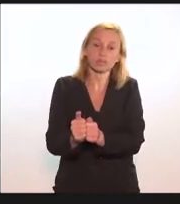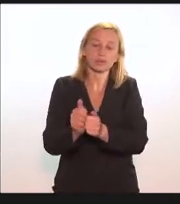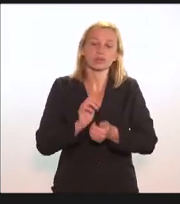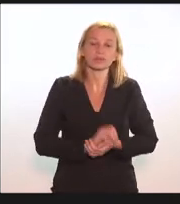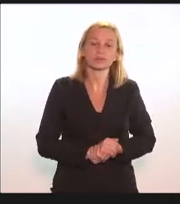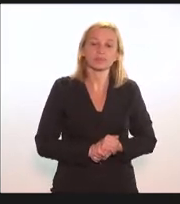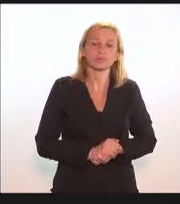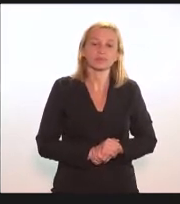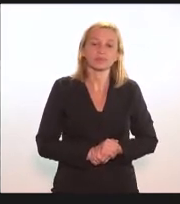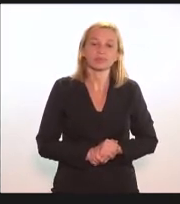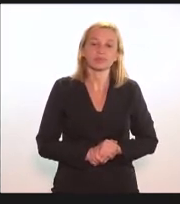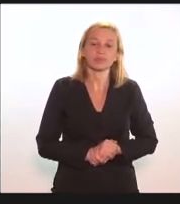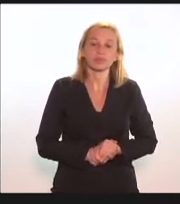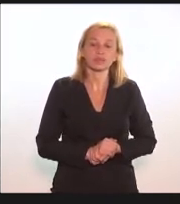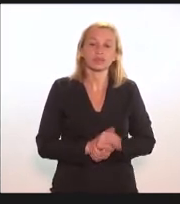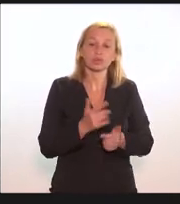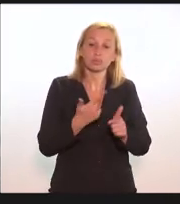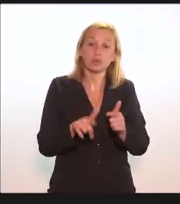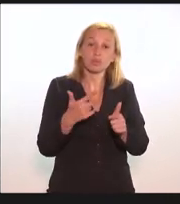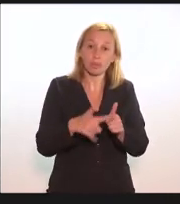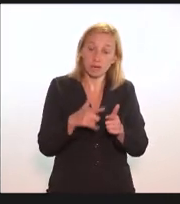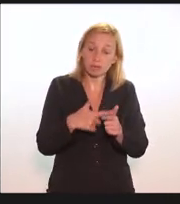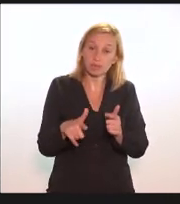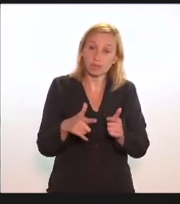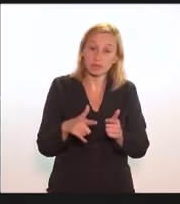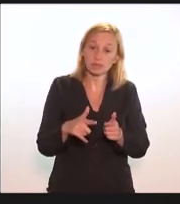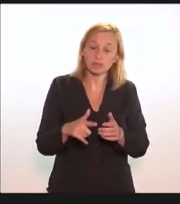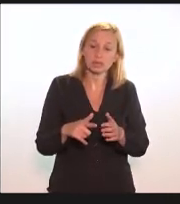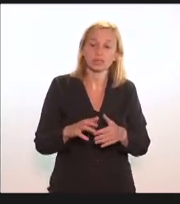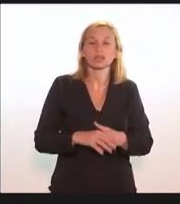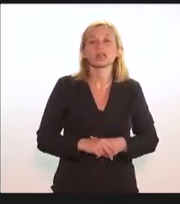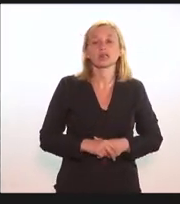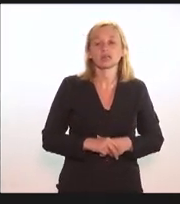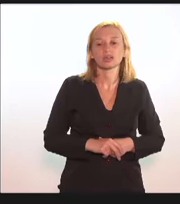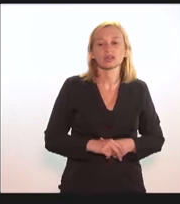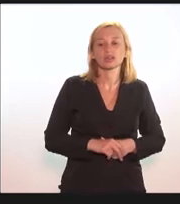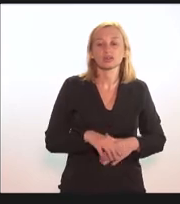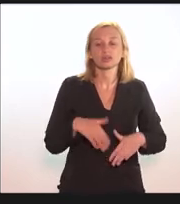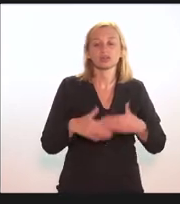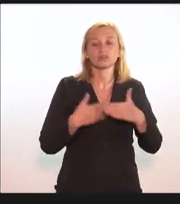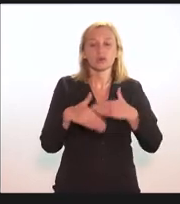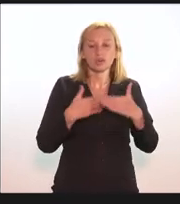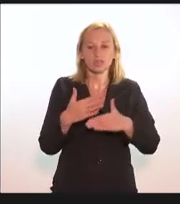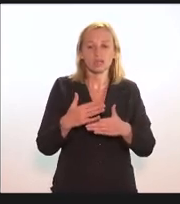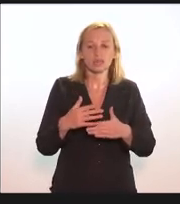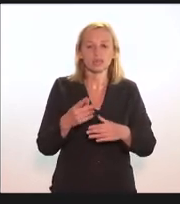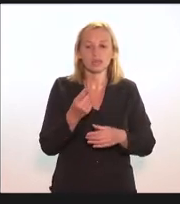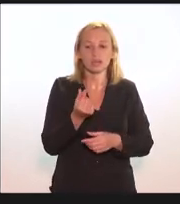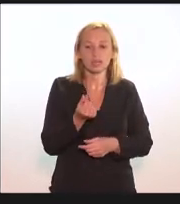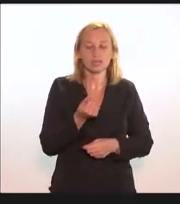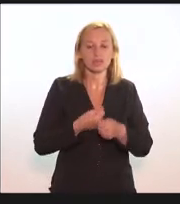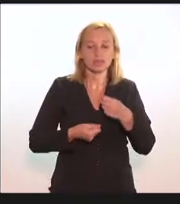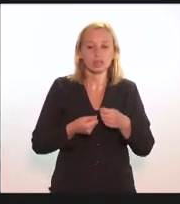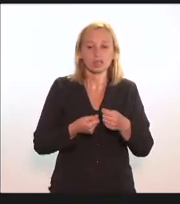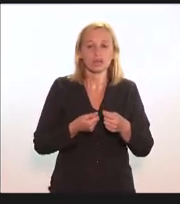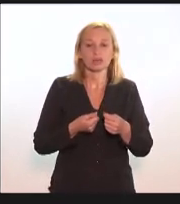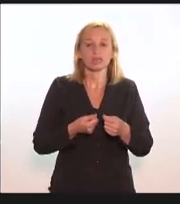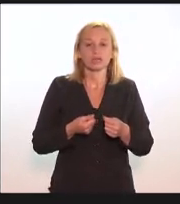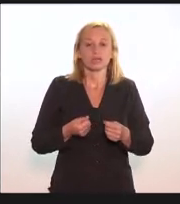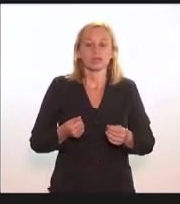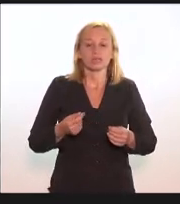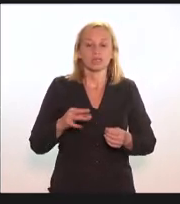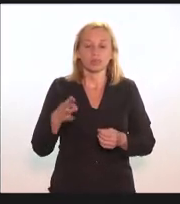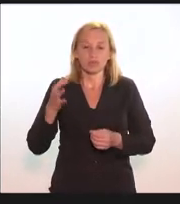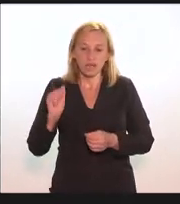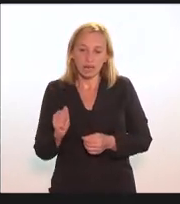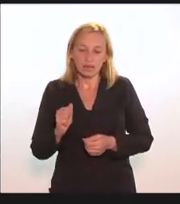né, as consequências, as contrapartidas decorrentes dos processos de isenção tributária. Eu queria saber, na linha da modernização